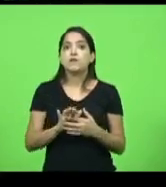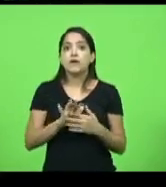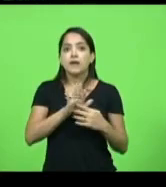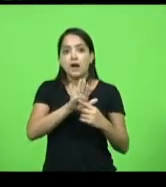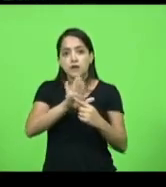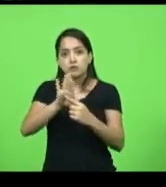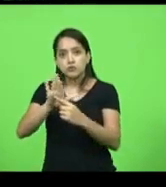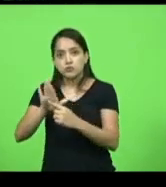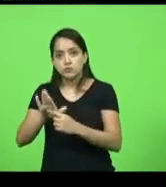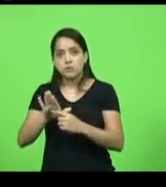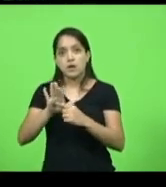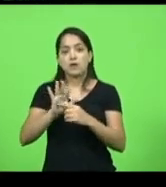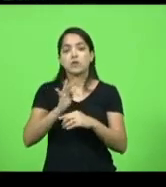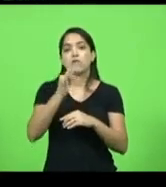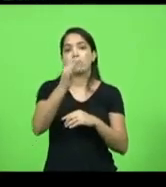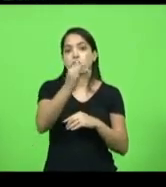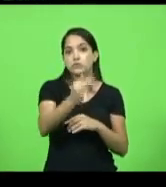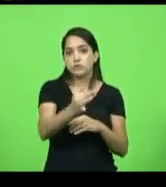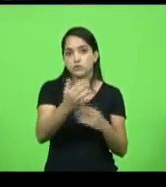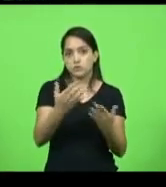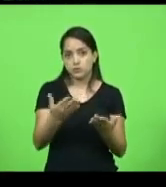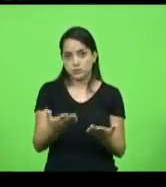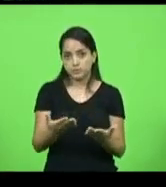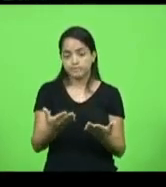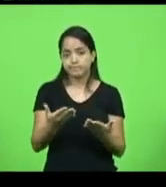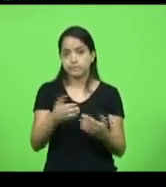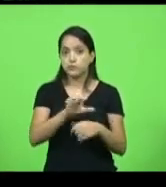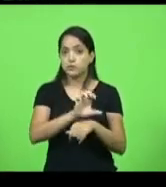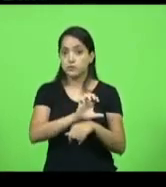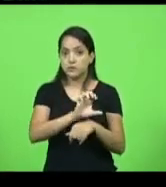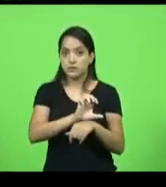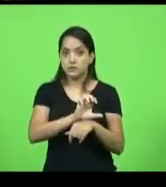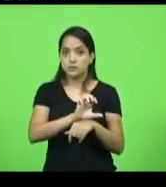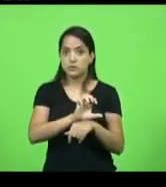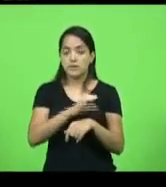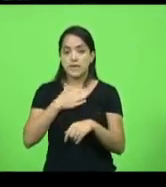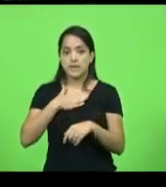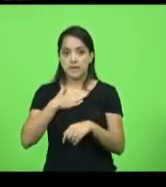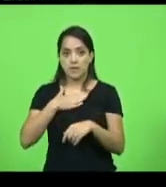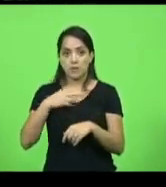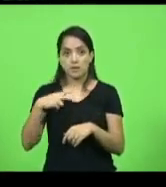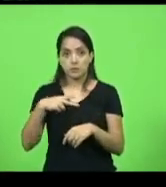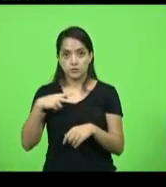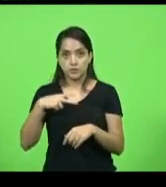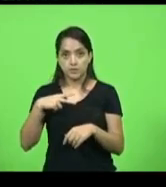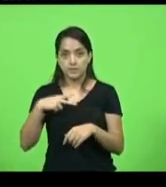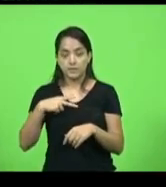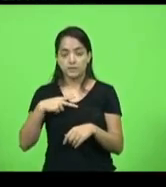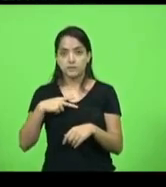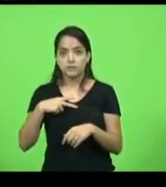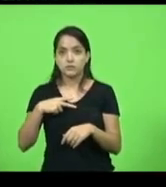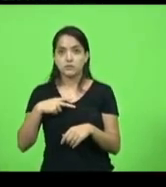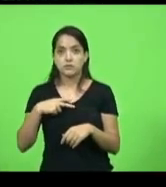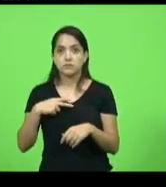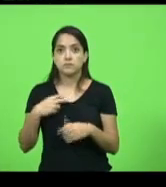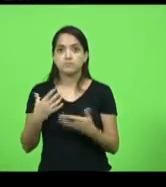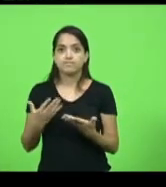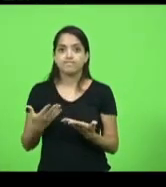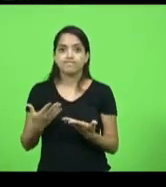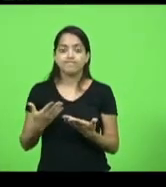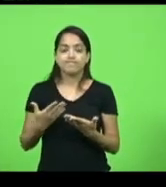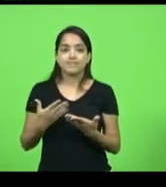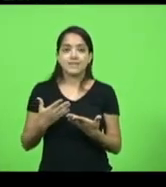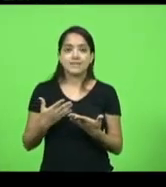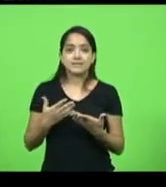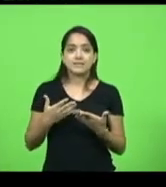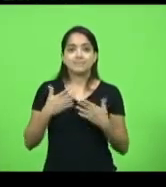futuro, ajudar a construir o futuro do nosso Estado, eu, particularmente, não me sinto tão à vontade